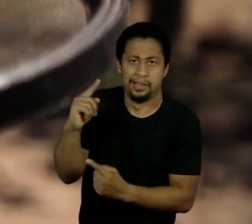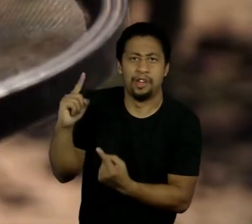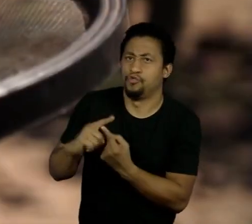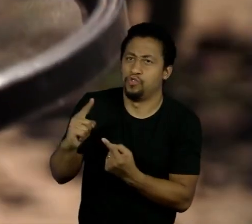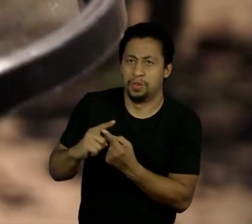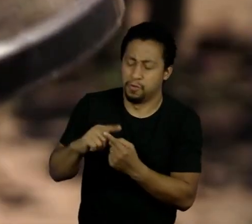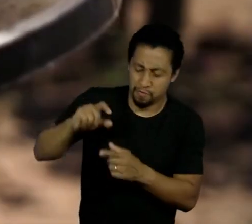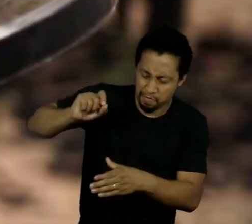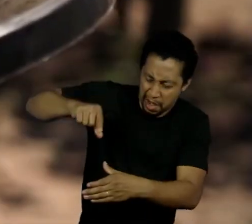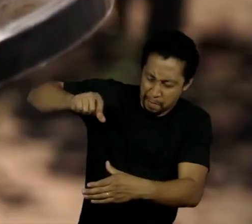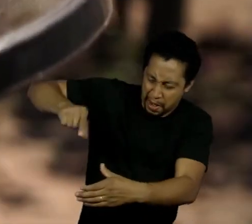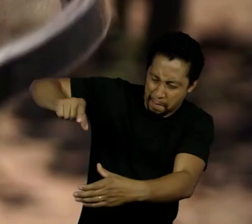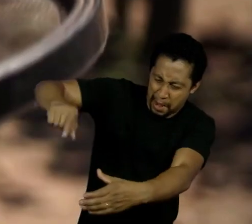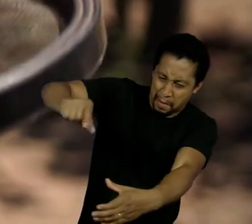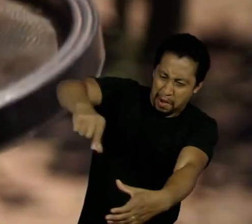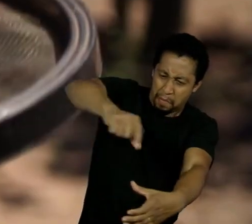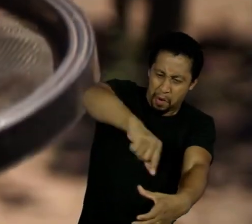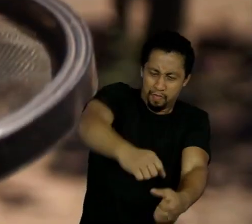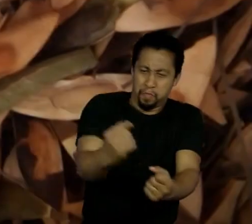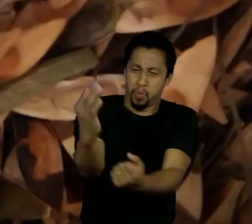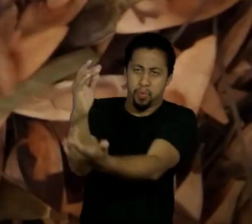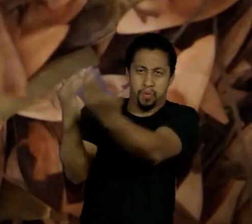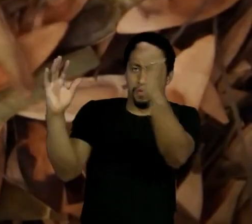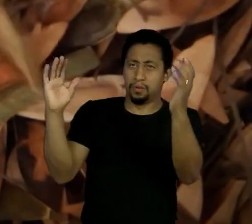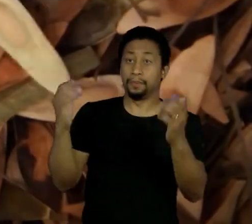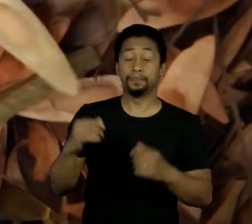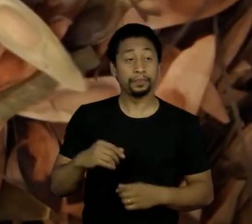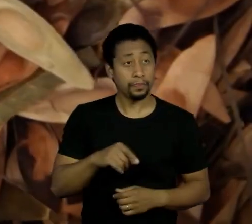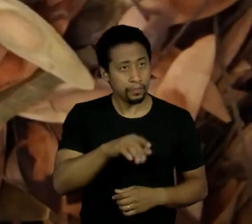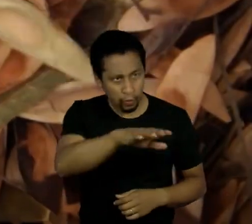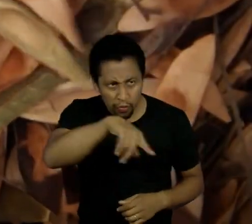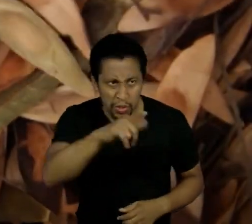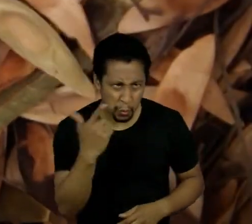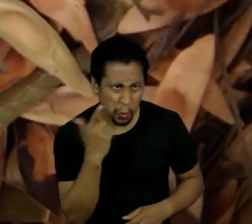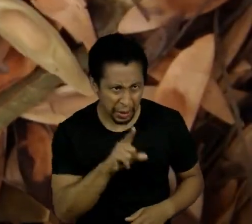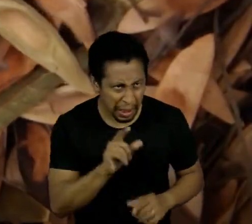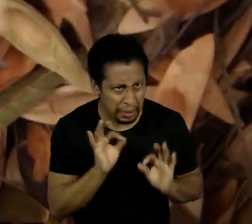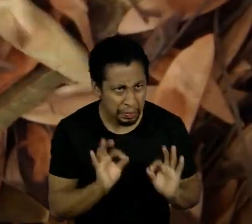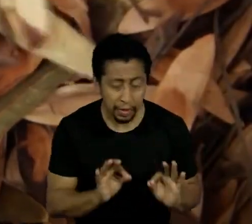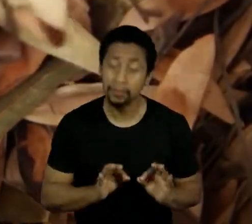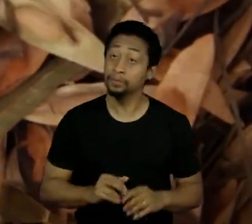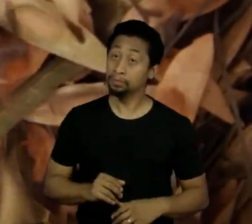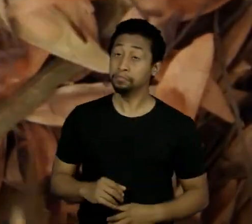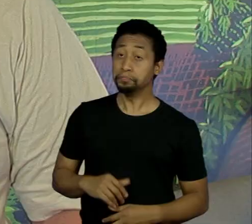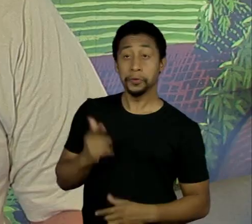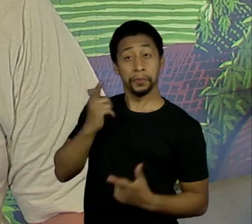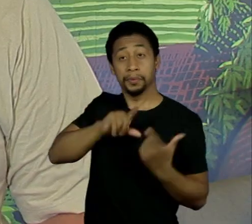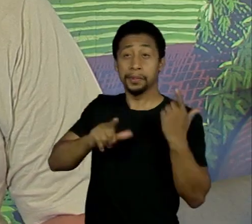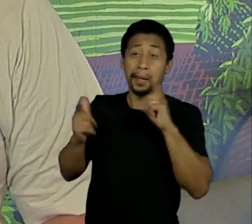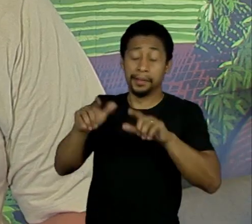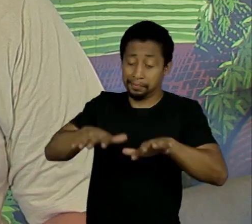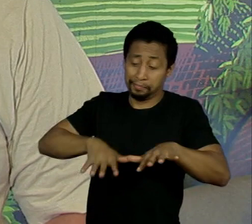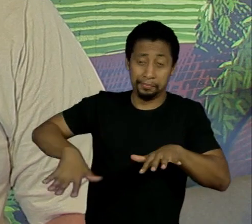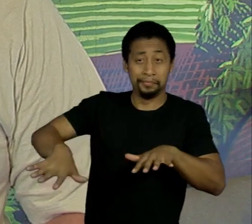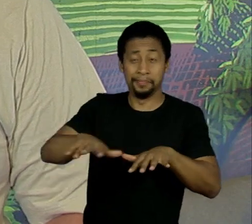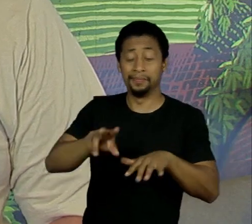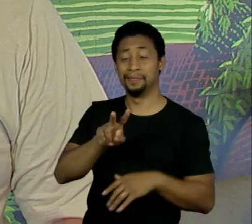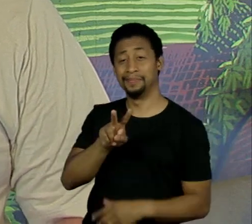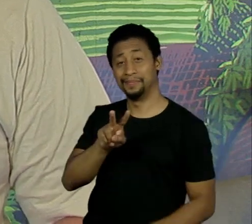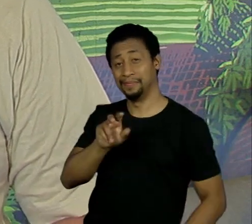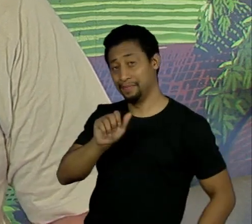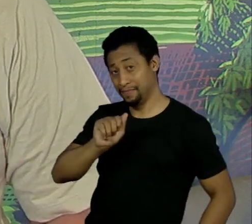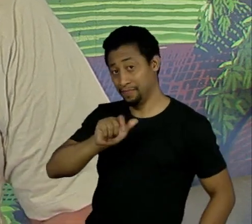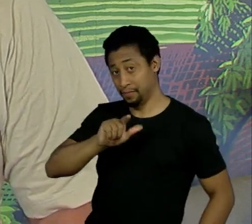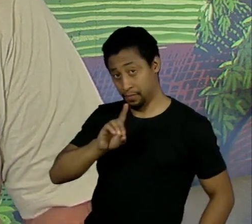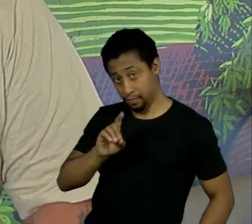gente quer restaurar. Tem vingado? Sim, temos ótimos resultados aí promissores, viu? O Vale do Ribeira é completo de comunidades quilombolas,